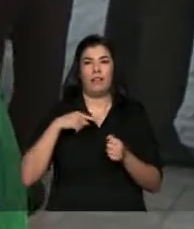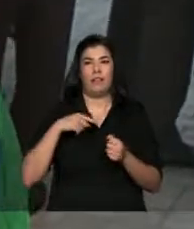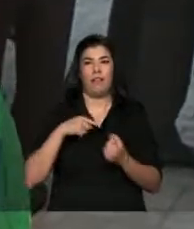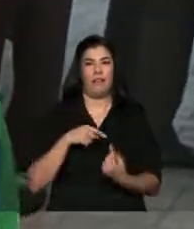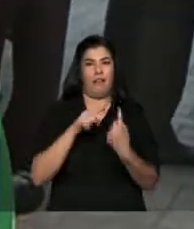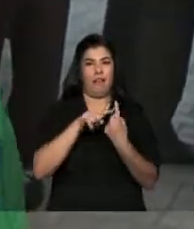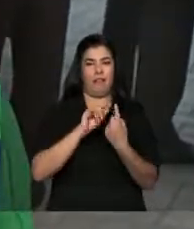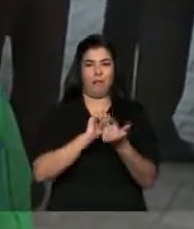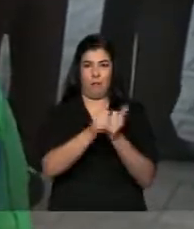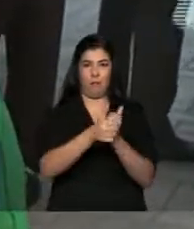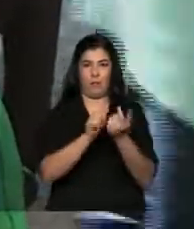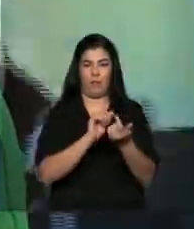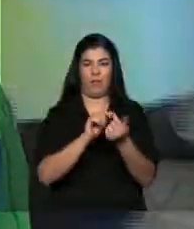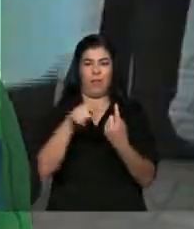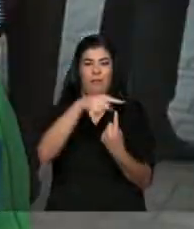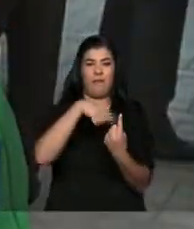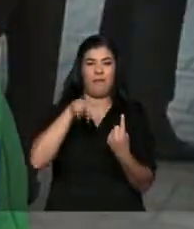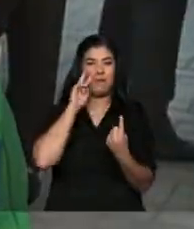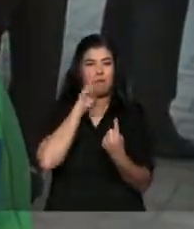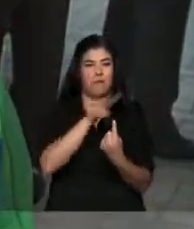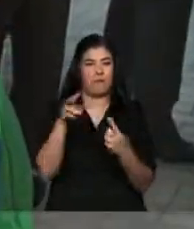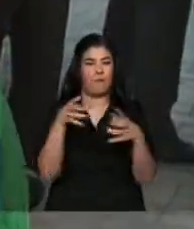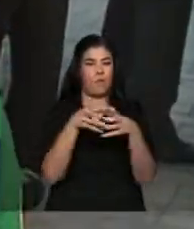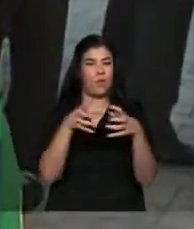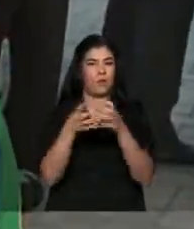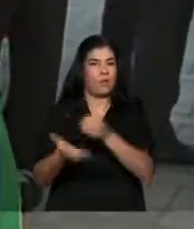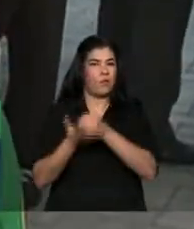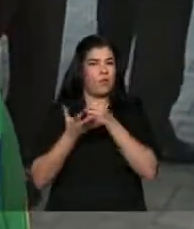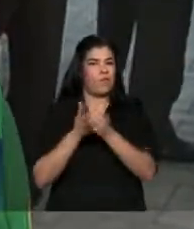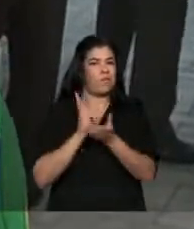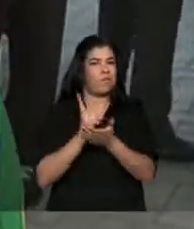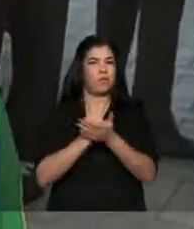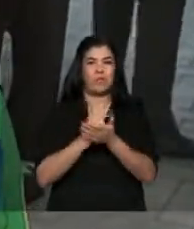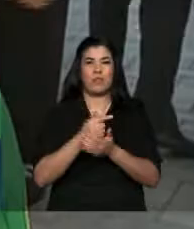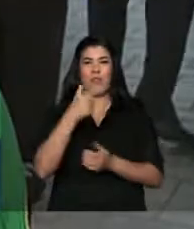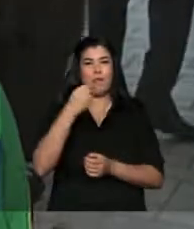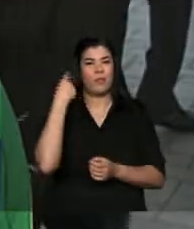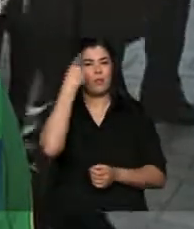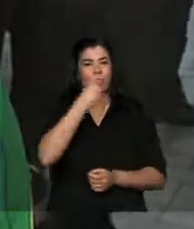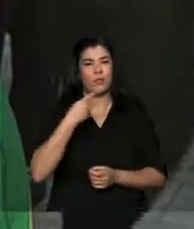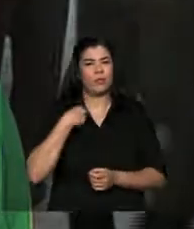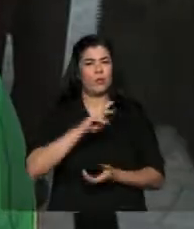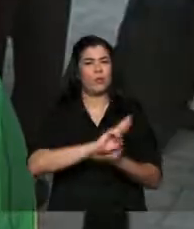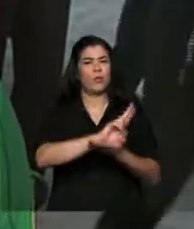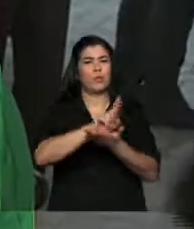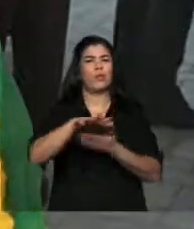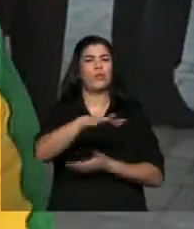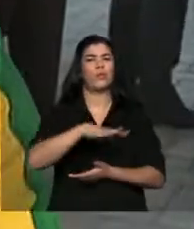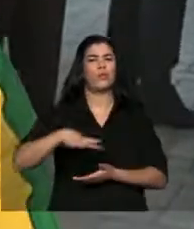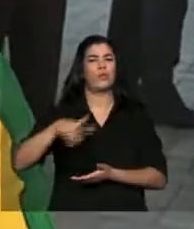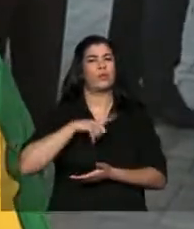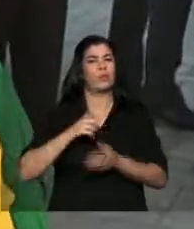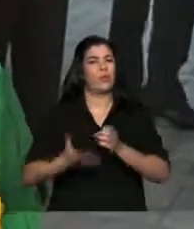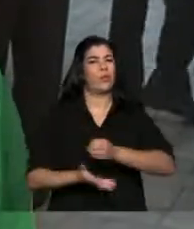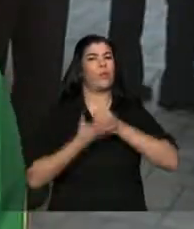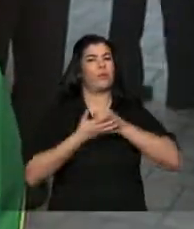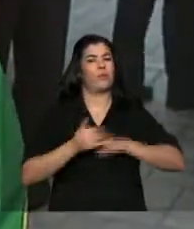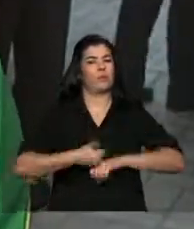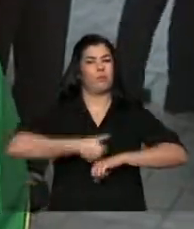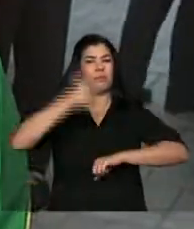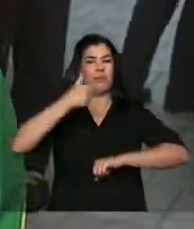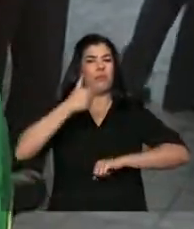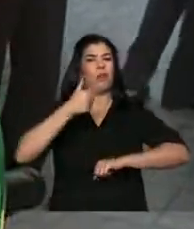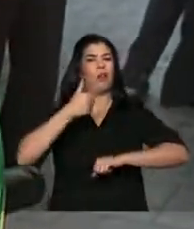equipe pensando nele 24 horas, em todas as áreas que são necessárias para você ter um alto